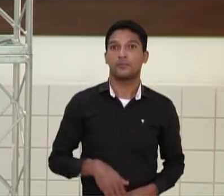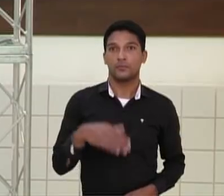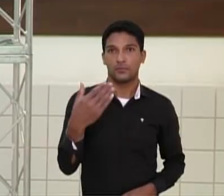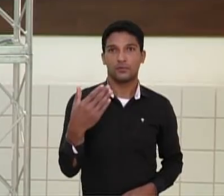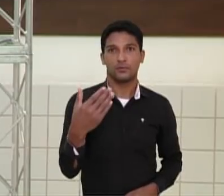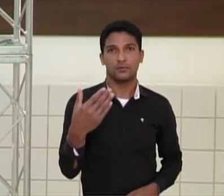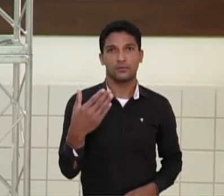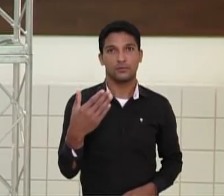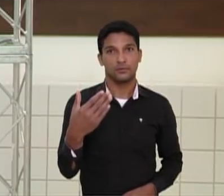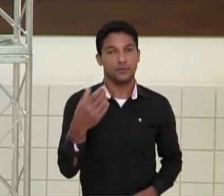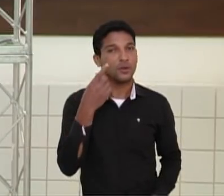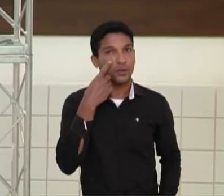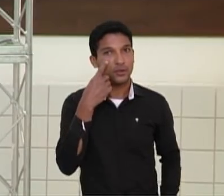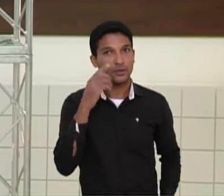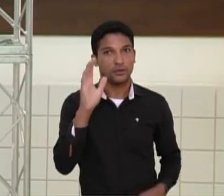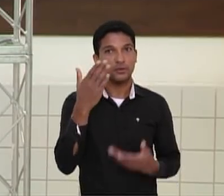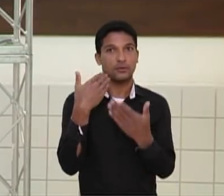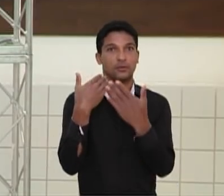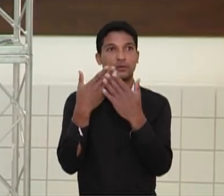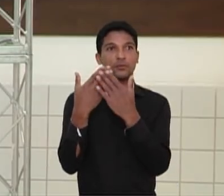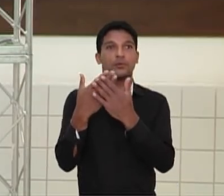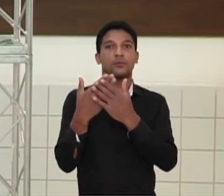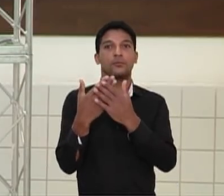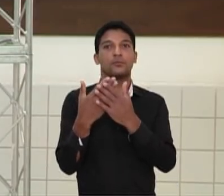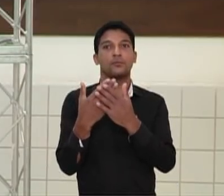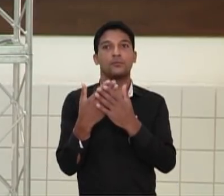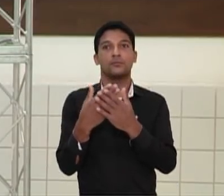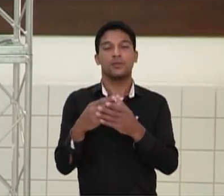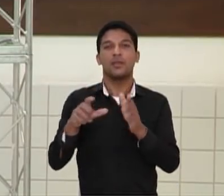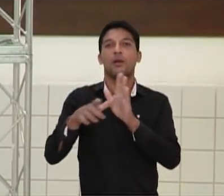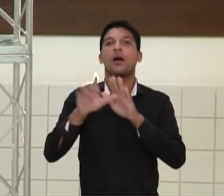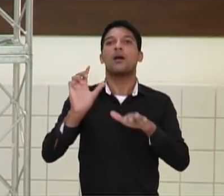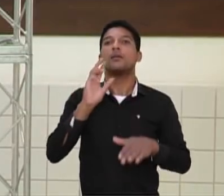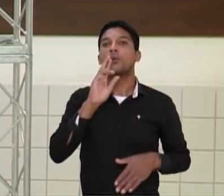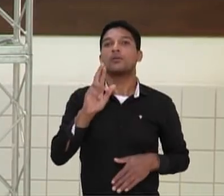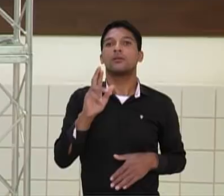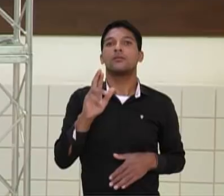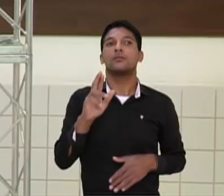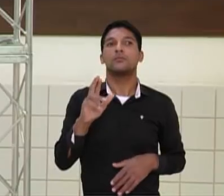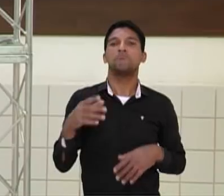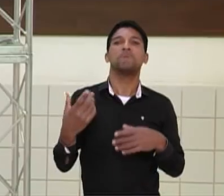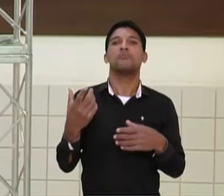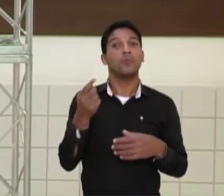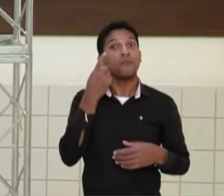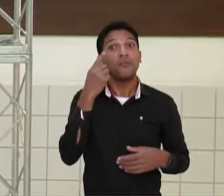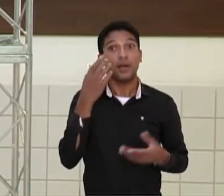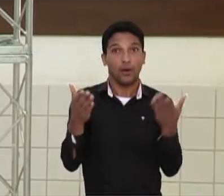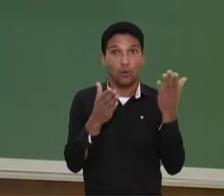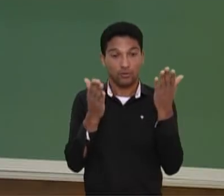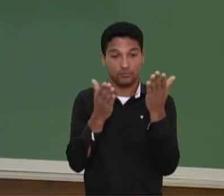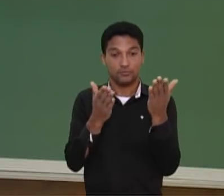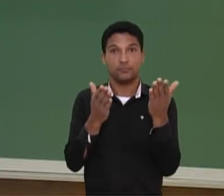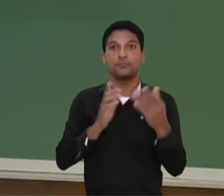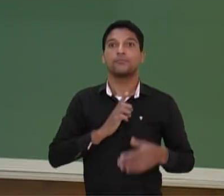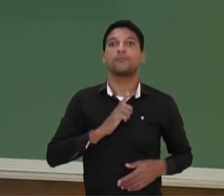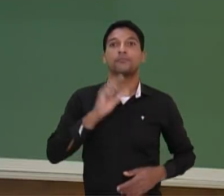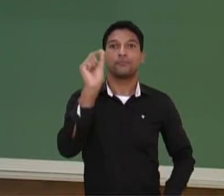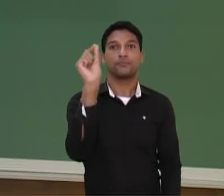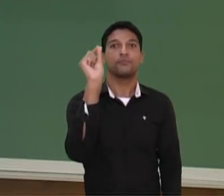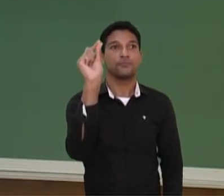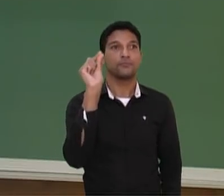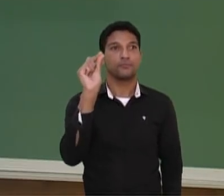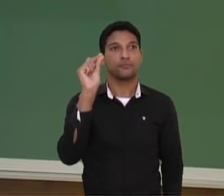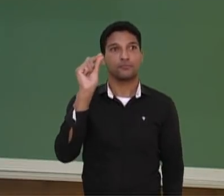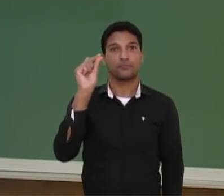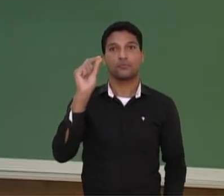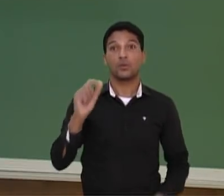por comparação, né, o que nós vimos na resposta do item anterior, do quiz anterior, o que eu tenho aqui? Bom, vejamos lá, o gráfico